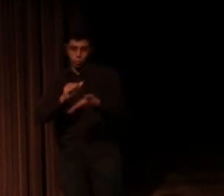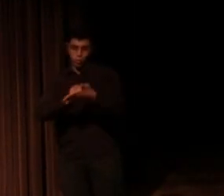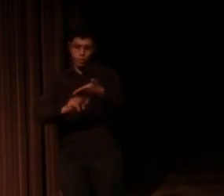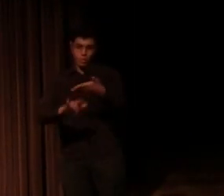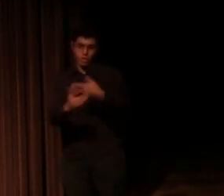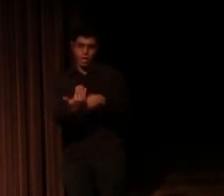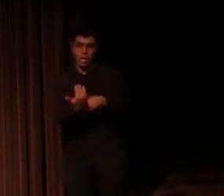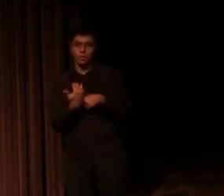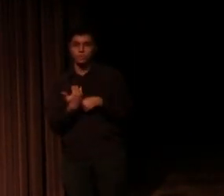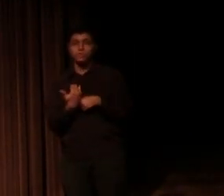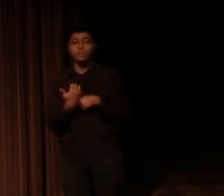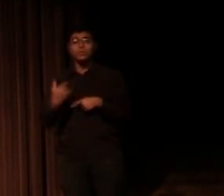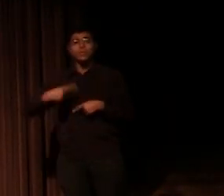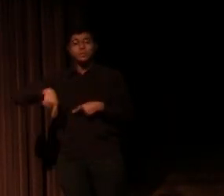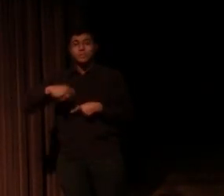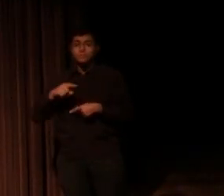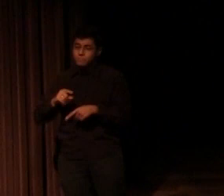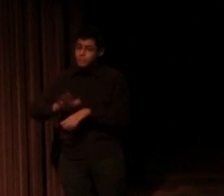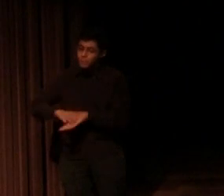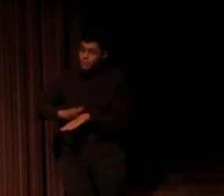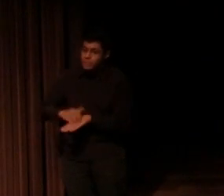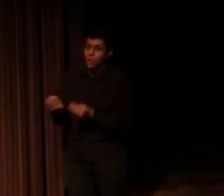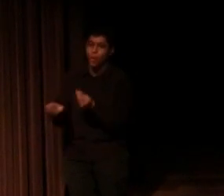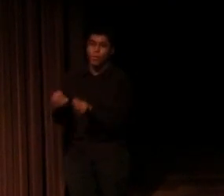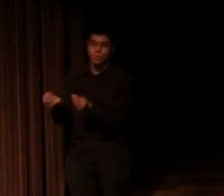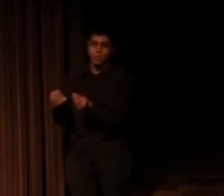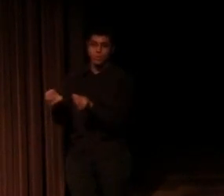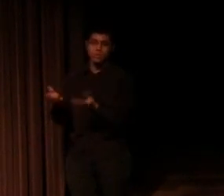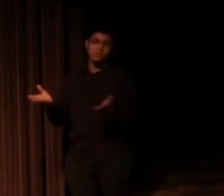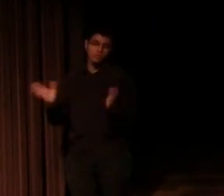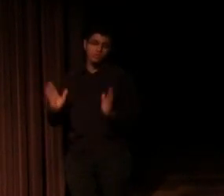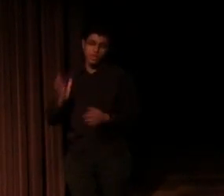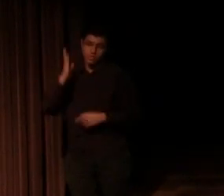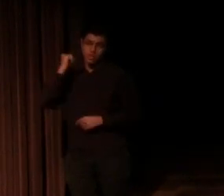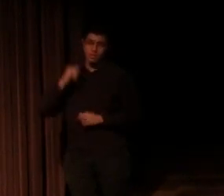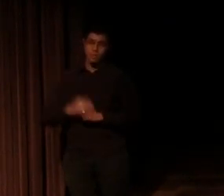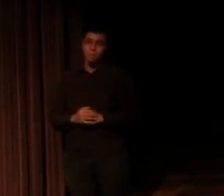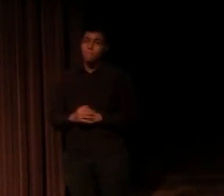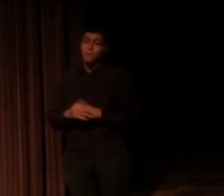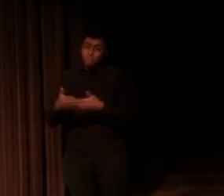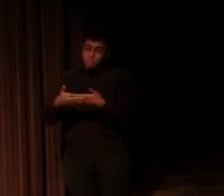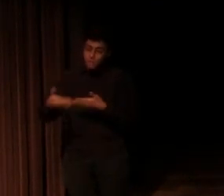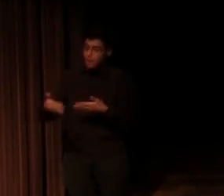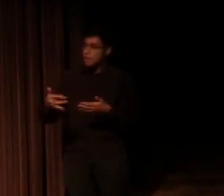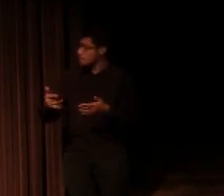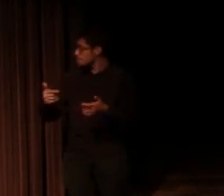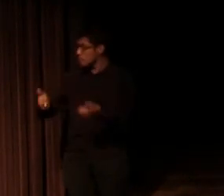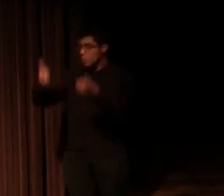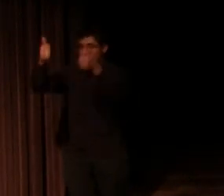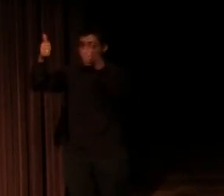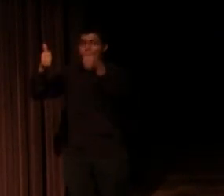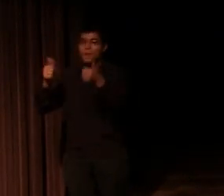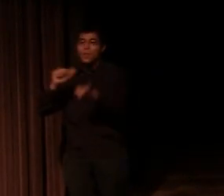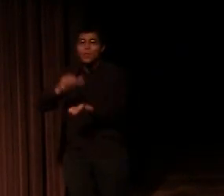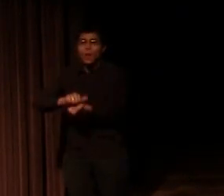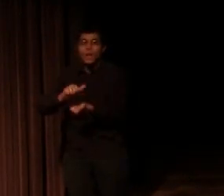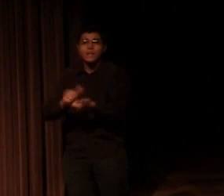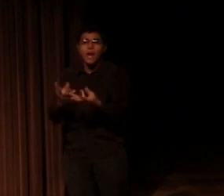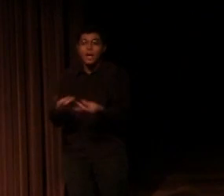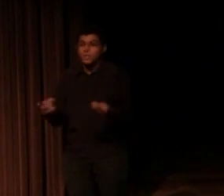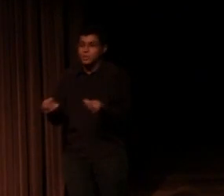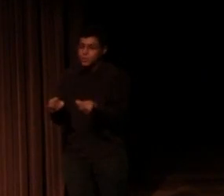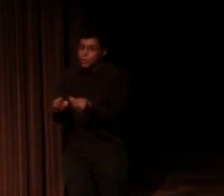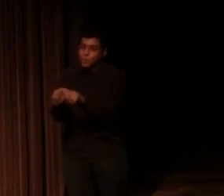fazer como é que agora nós vamos fazer para melhorar a oferecer mais qualidade nós temos aqui um currículo